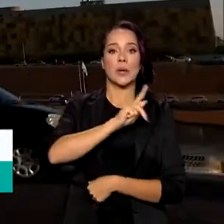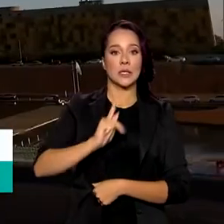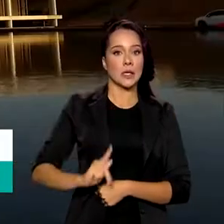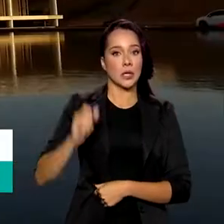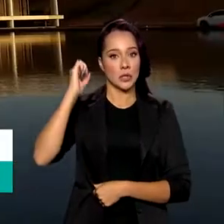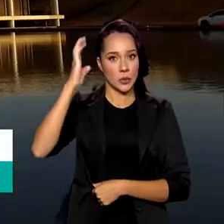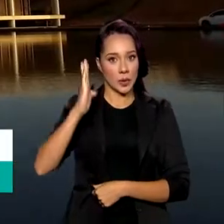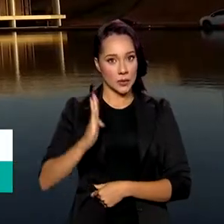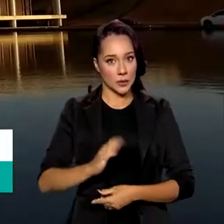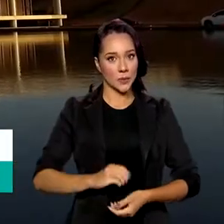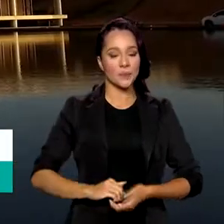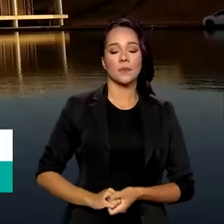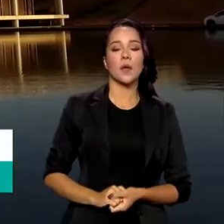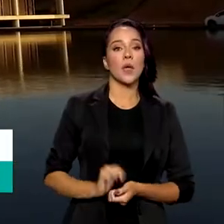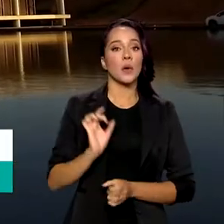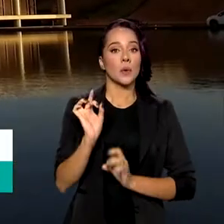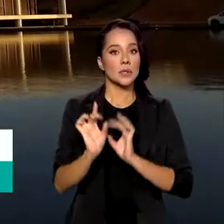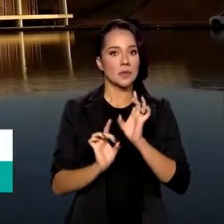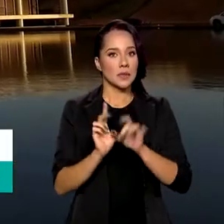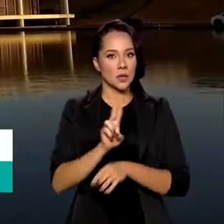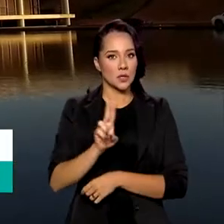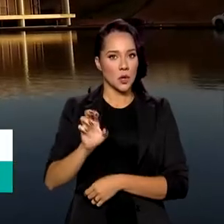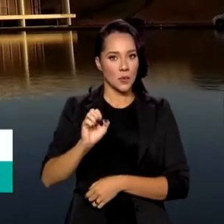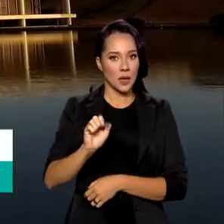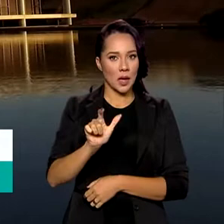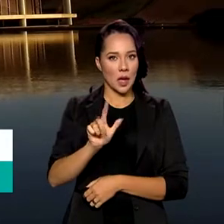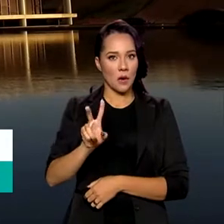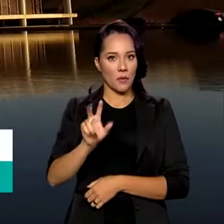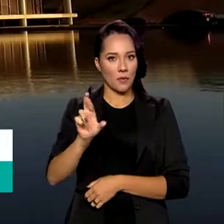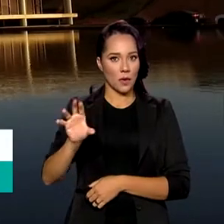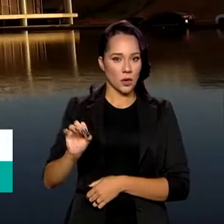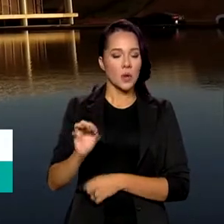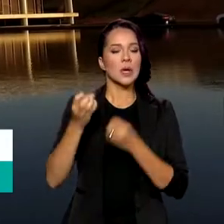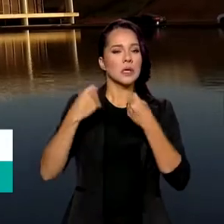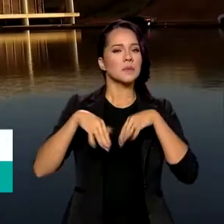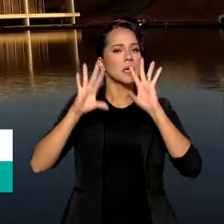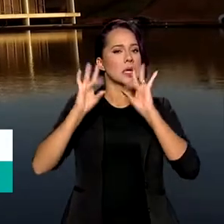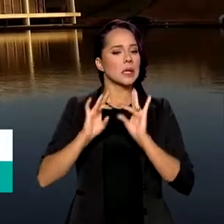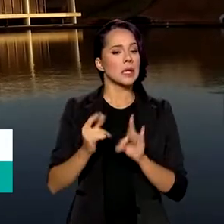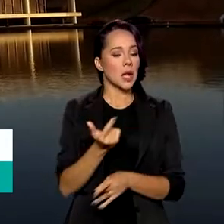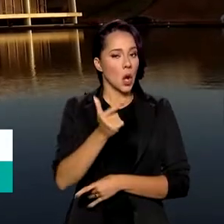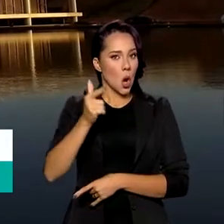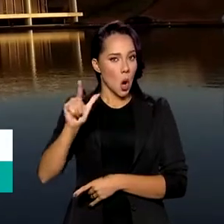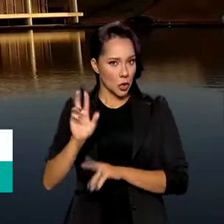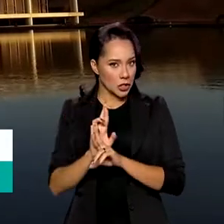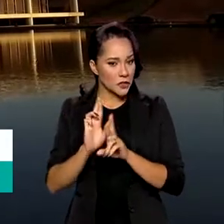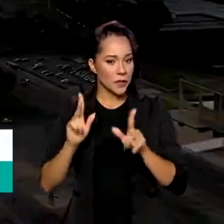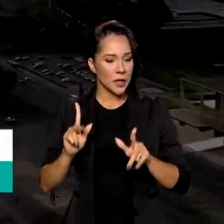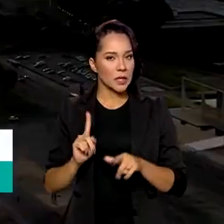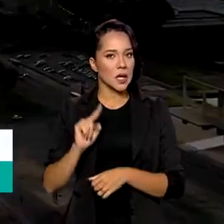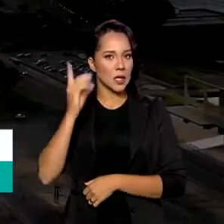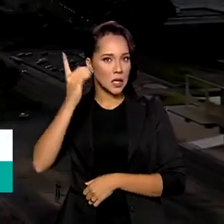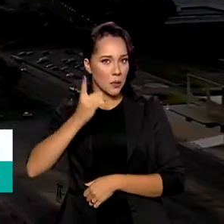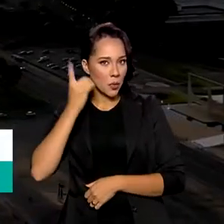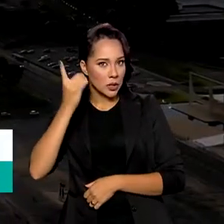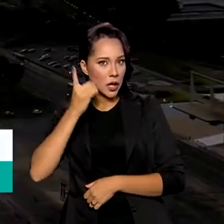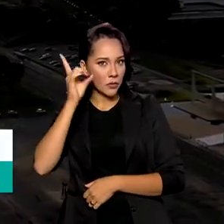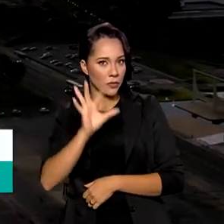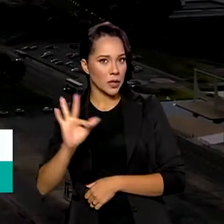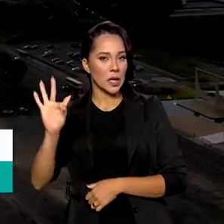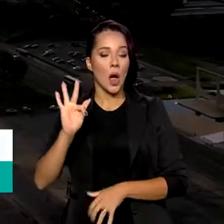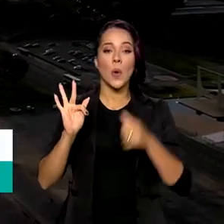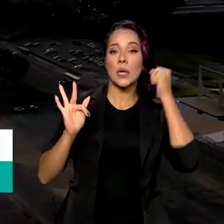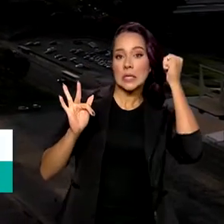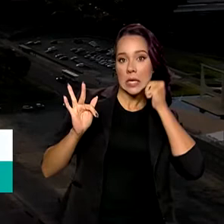da república o especialista Álvaro Palma de Jorge detalhe é uma outra diferença entre Deputados Federais